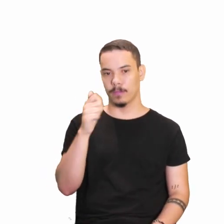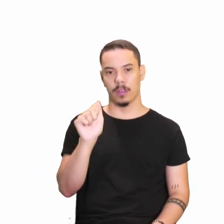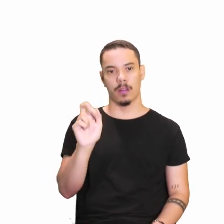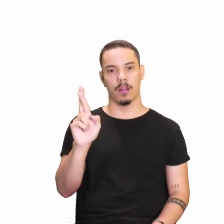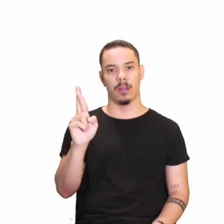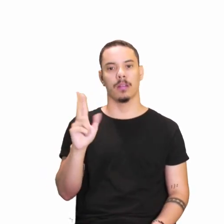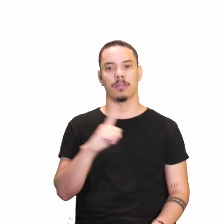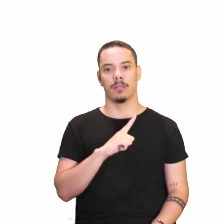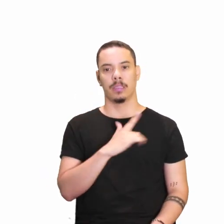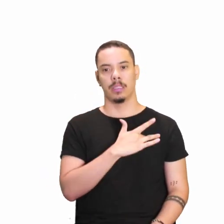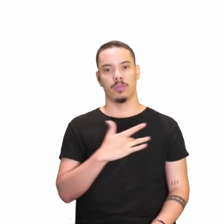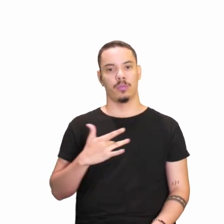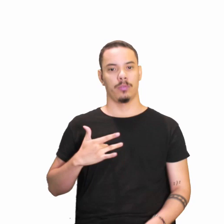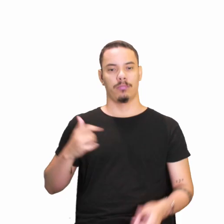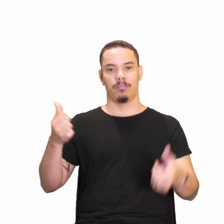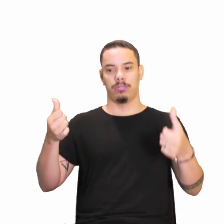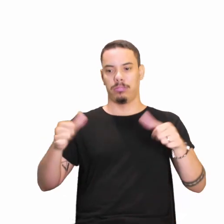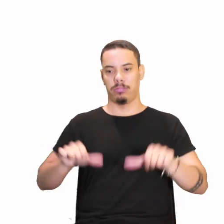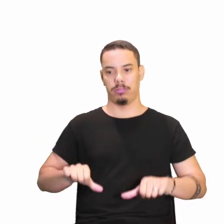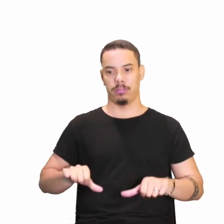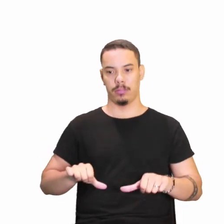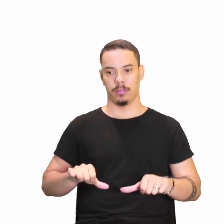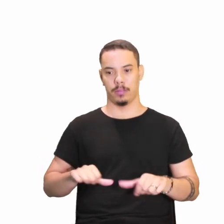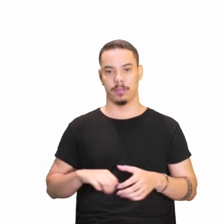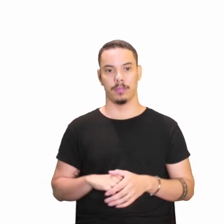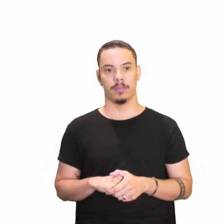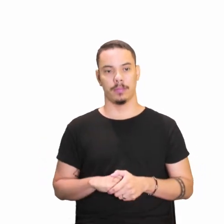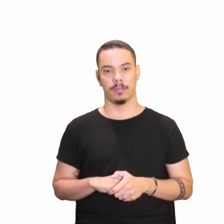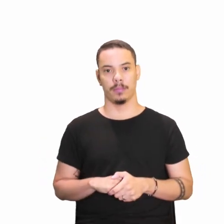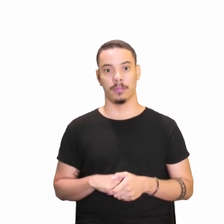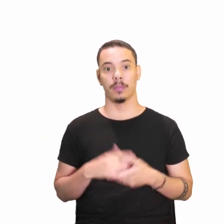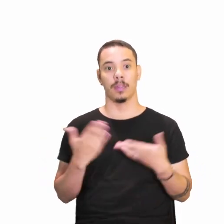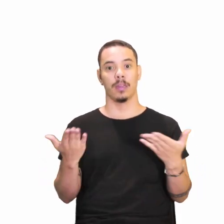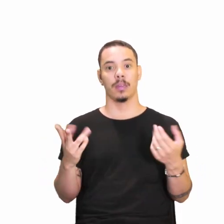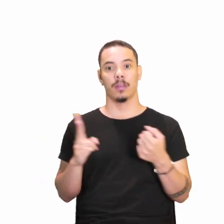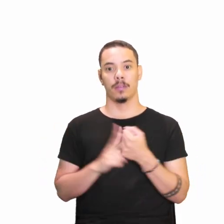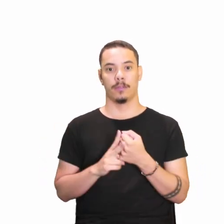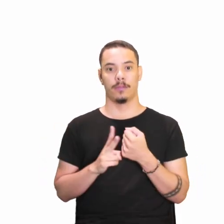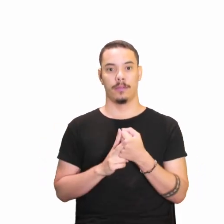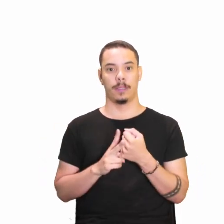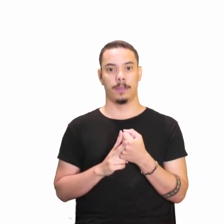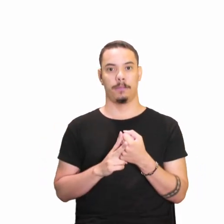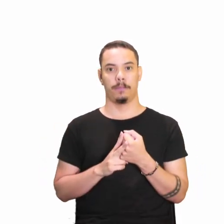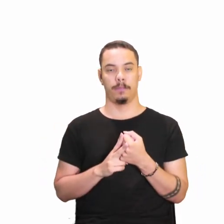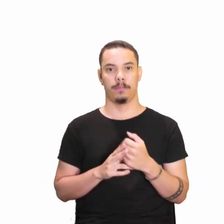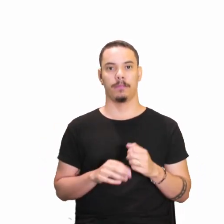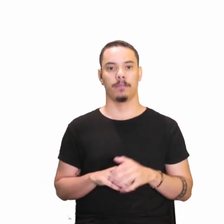compromete a saúde pública. Ó, cadê o verbo, amadinha?